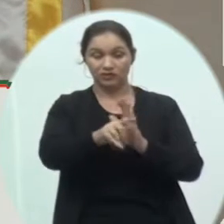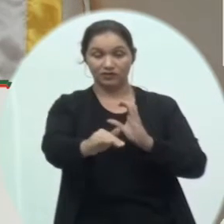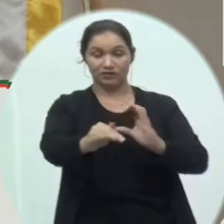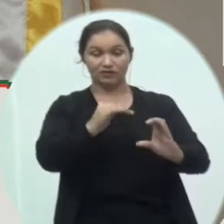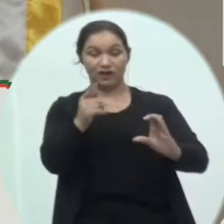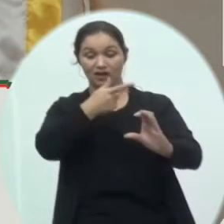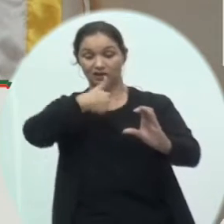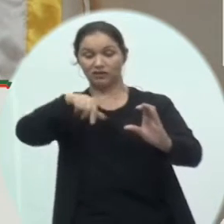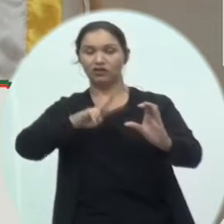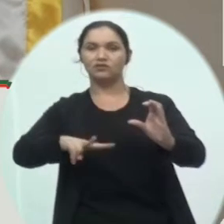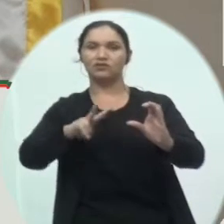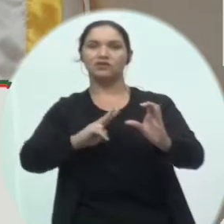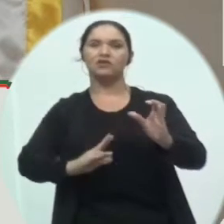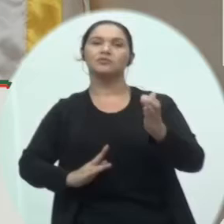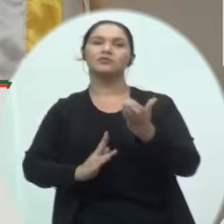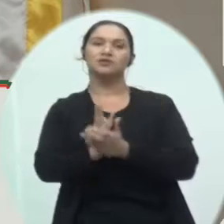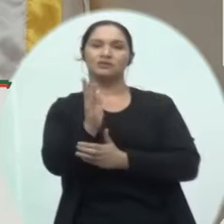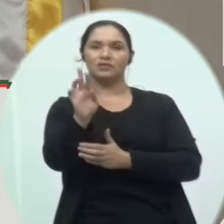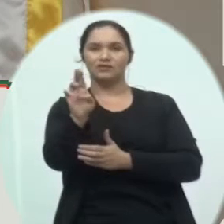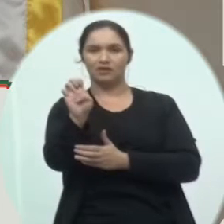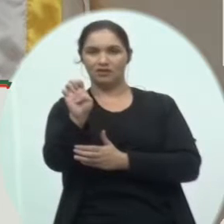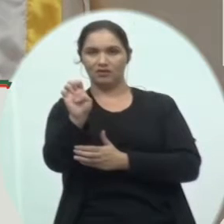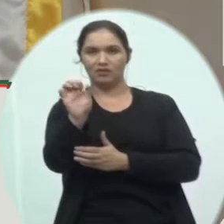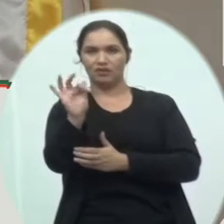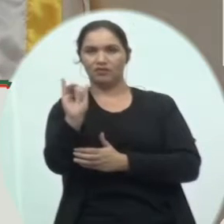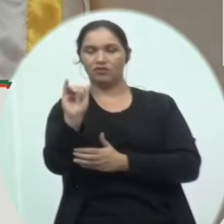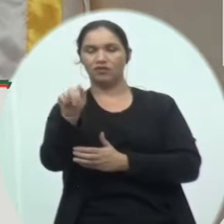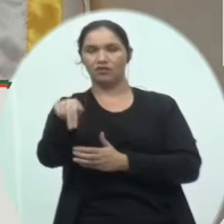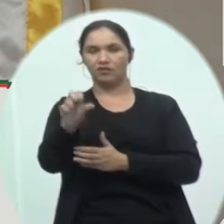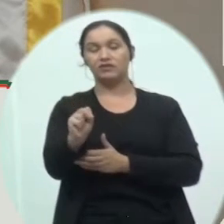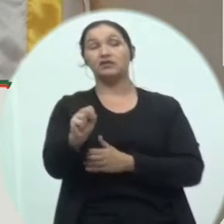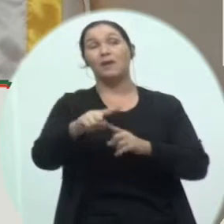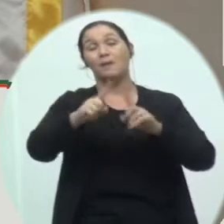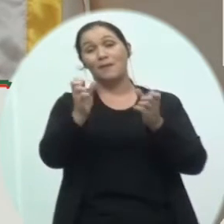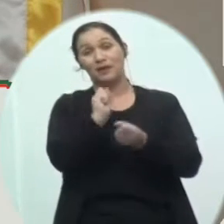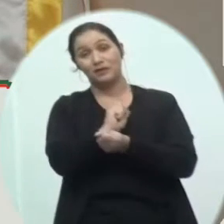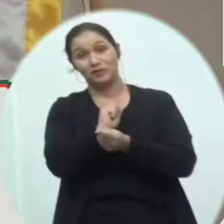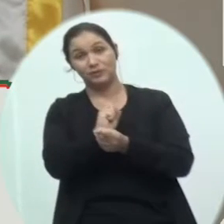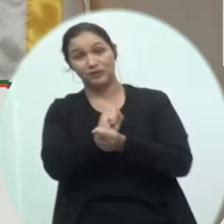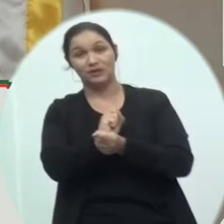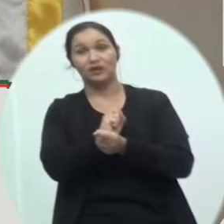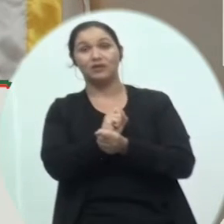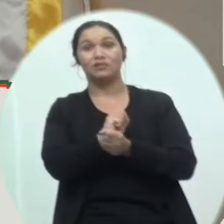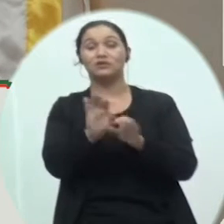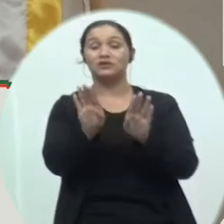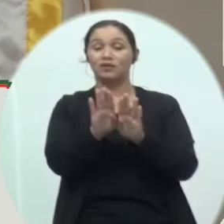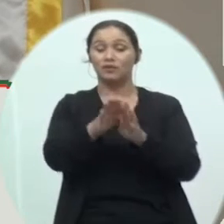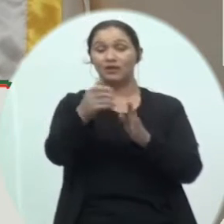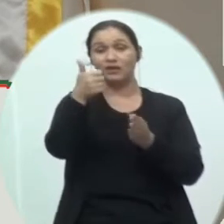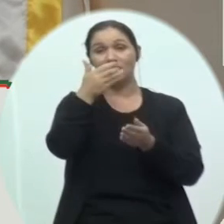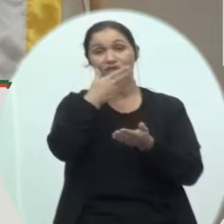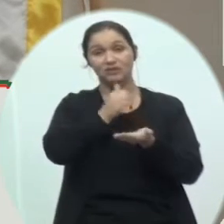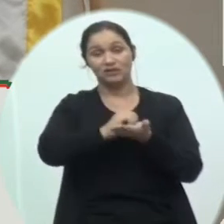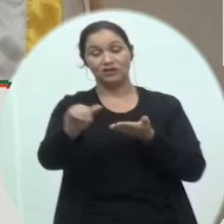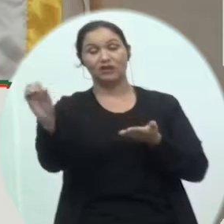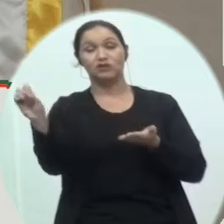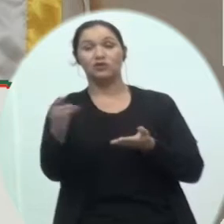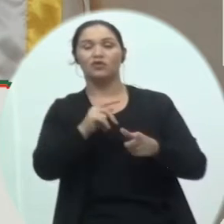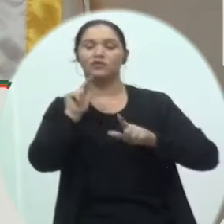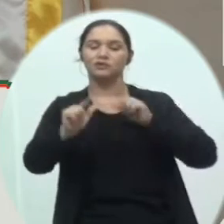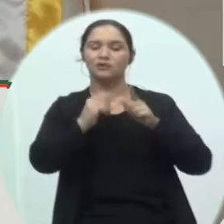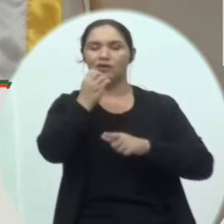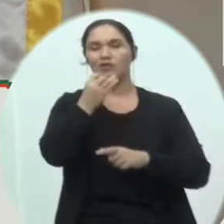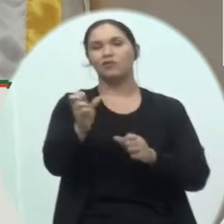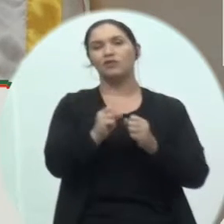mas que seja investido e tenha uma continuidade. Esperamos que o novo secretário faça um bom trabalho, mas depende muito do